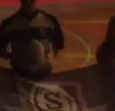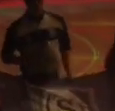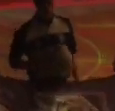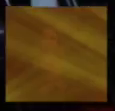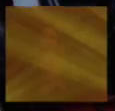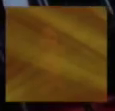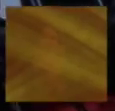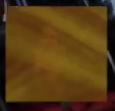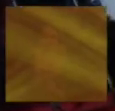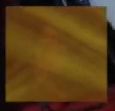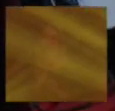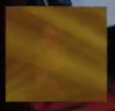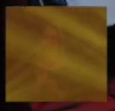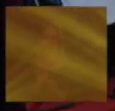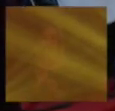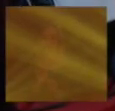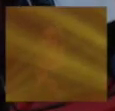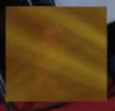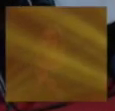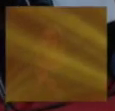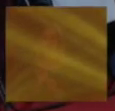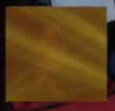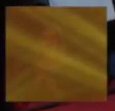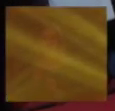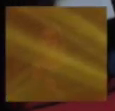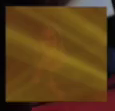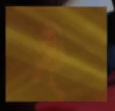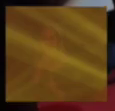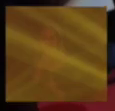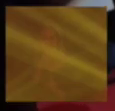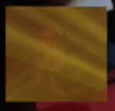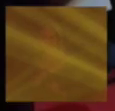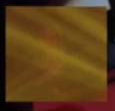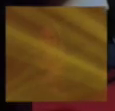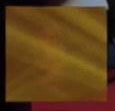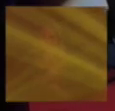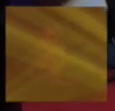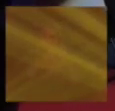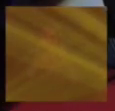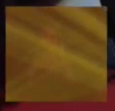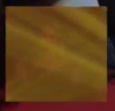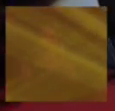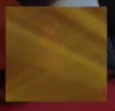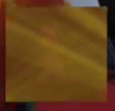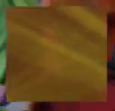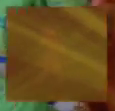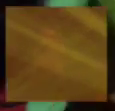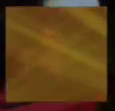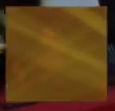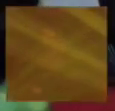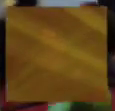E vocês são quem? Não, eu... Quem é que quer falar? Academia Estrelas de Futsal. Bem-vindos!